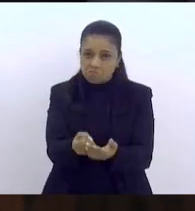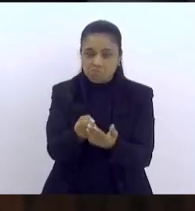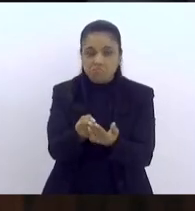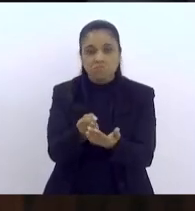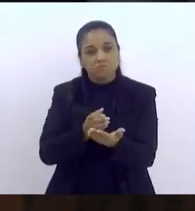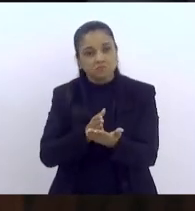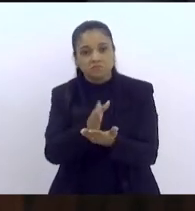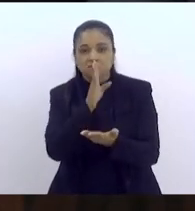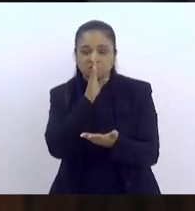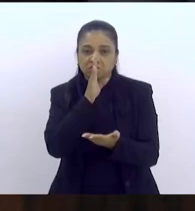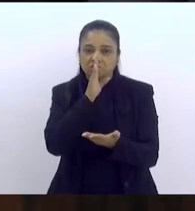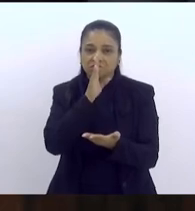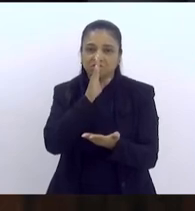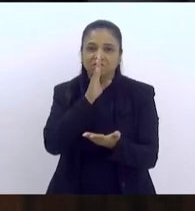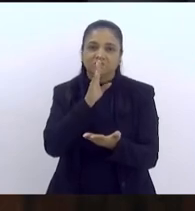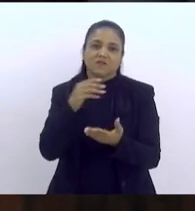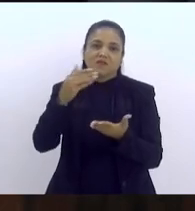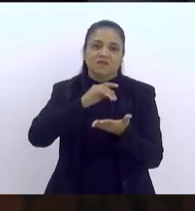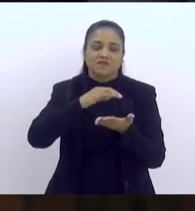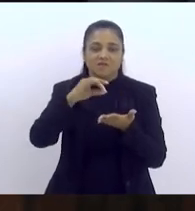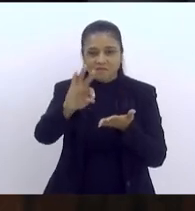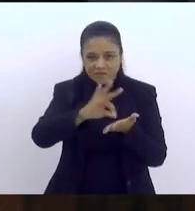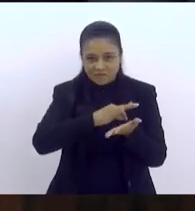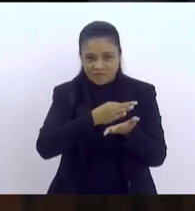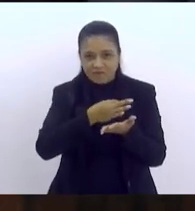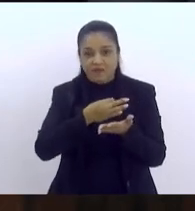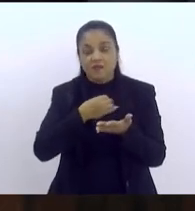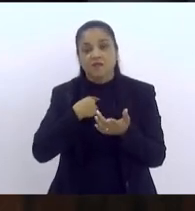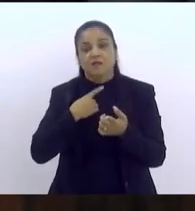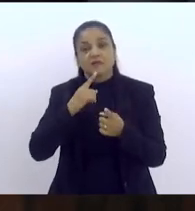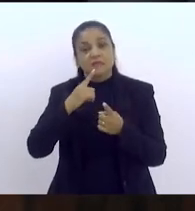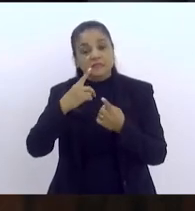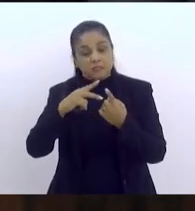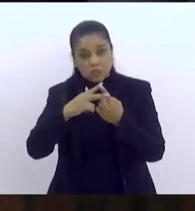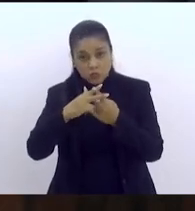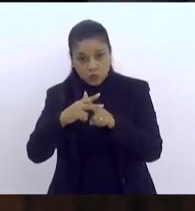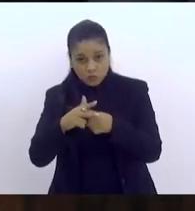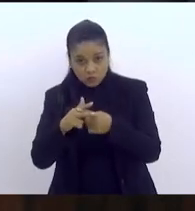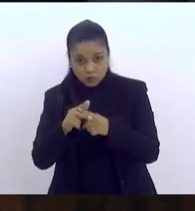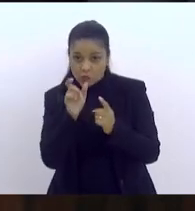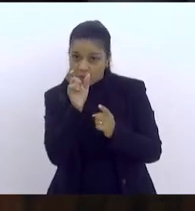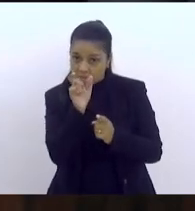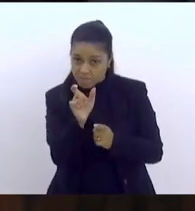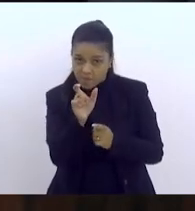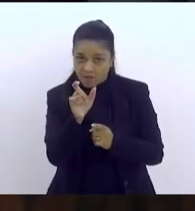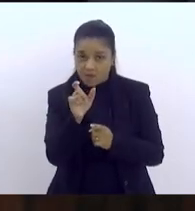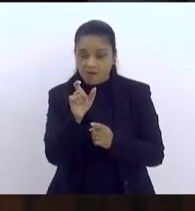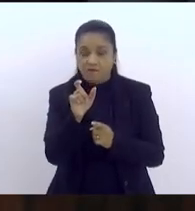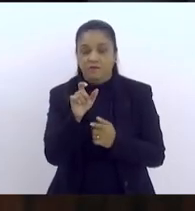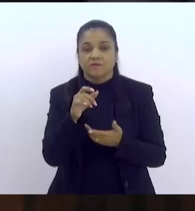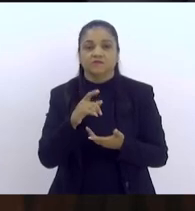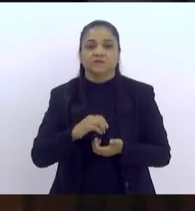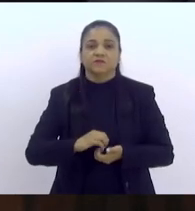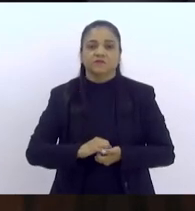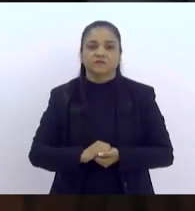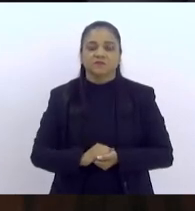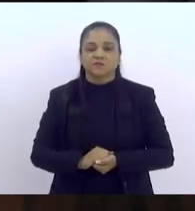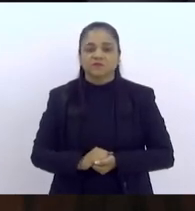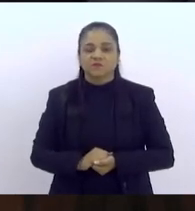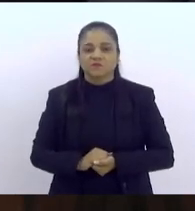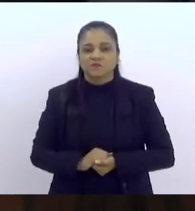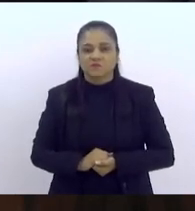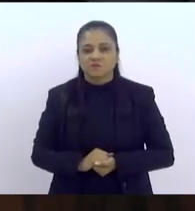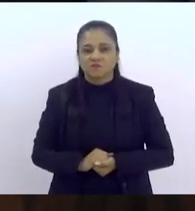estão, aprovado, vai ao autógrafo. Será corrigido no autógrafo.